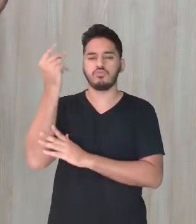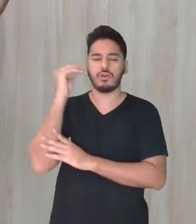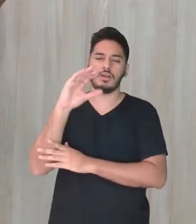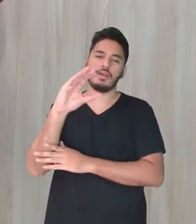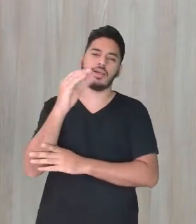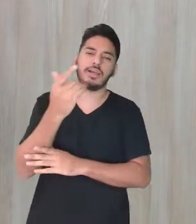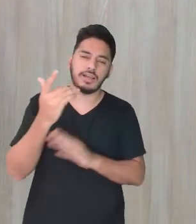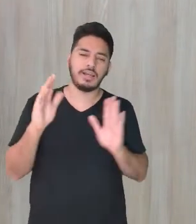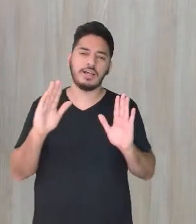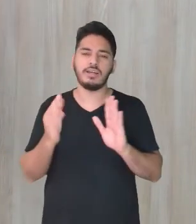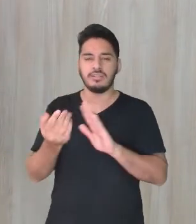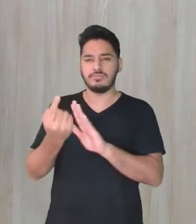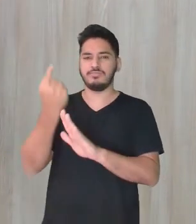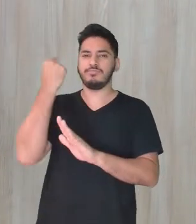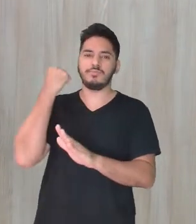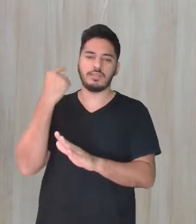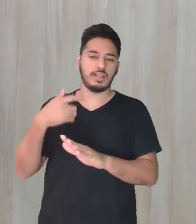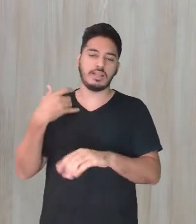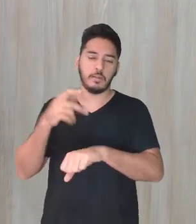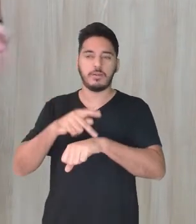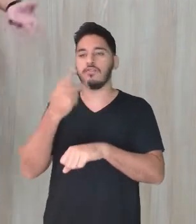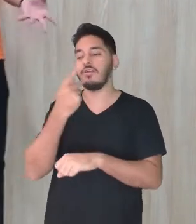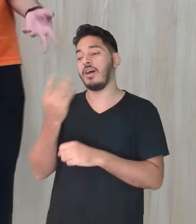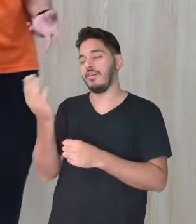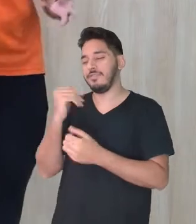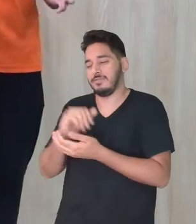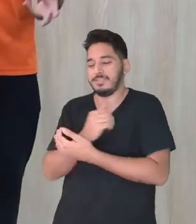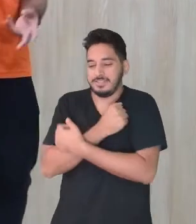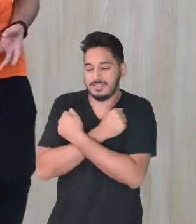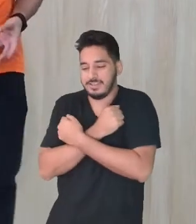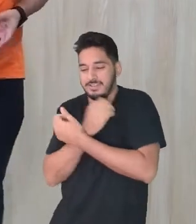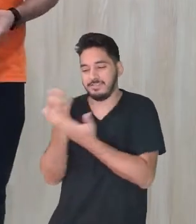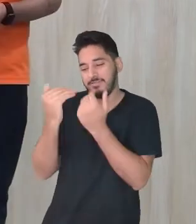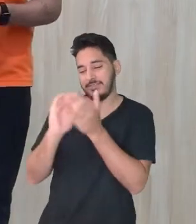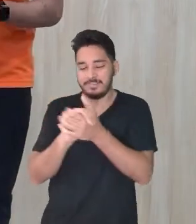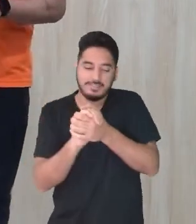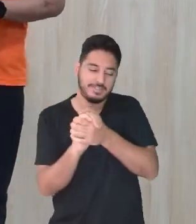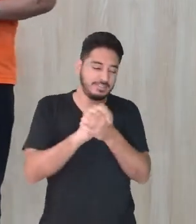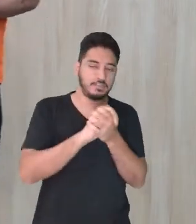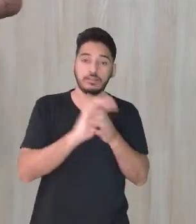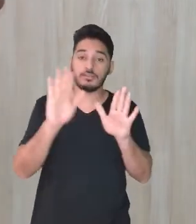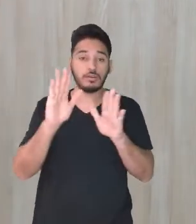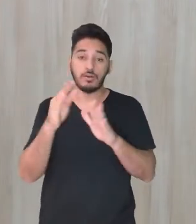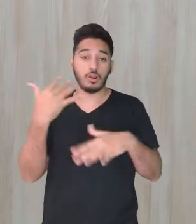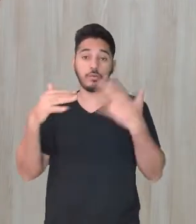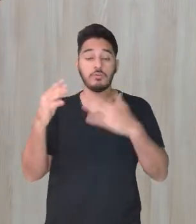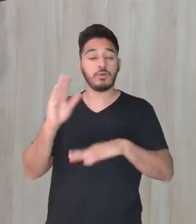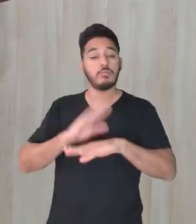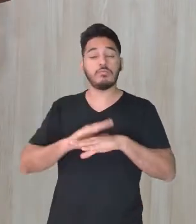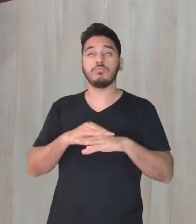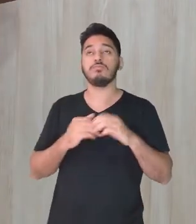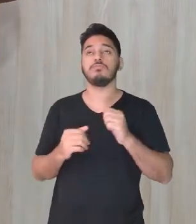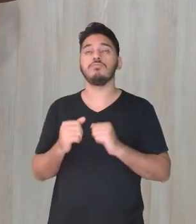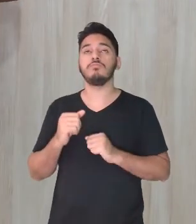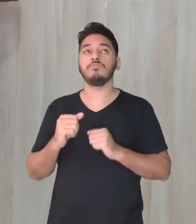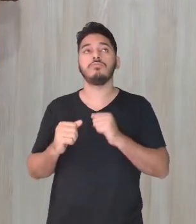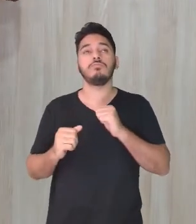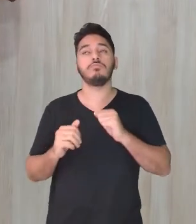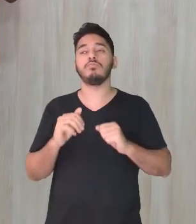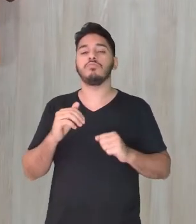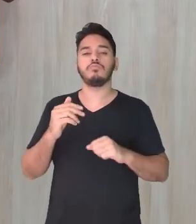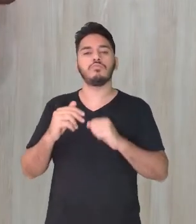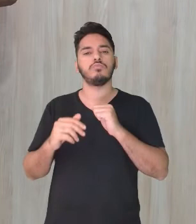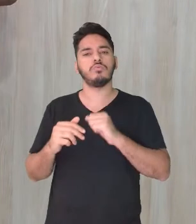Lógico, naquela época da pedra, eles não diziam assim, vamos dançar agora, né? Era um movimento que eles faziam e que isso